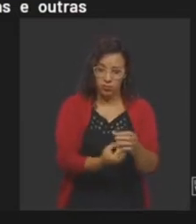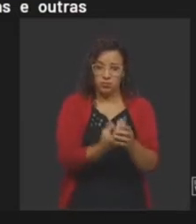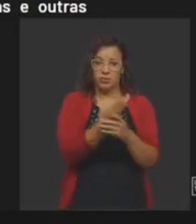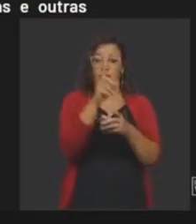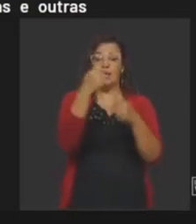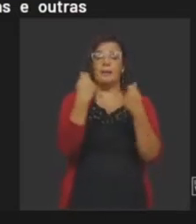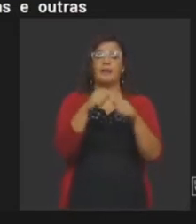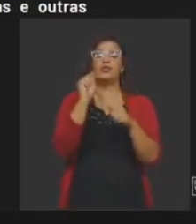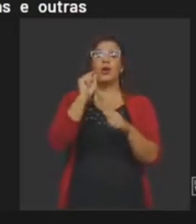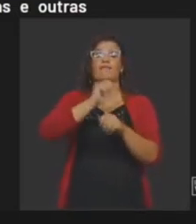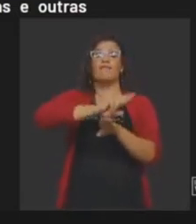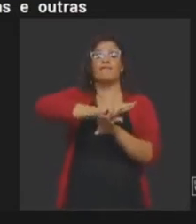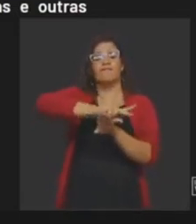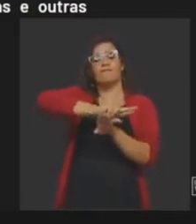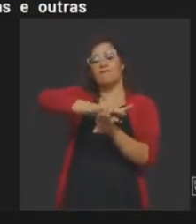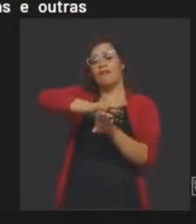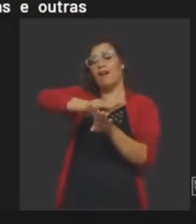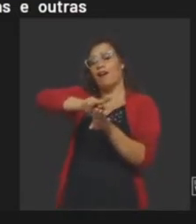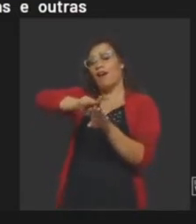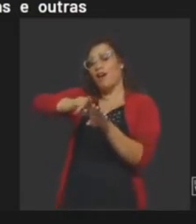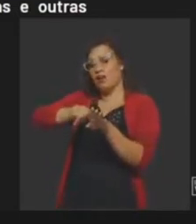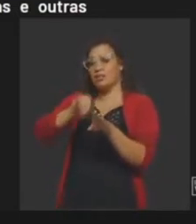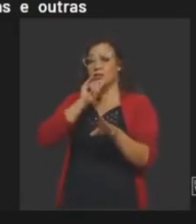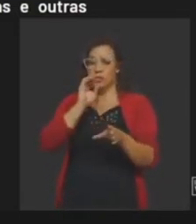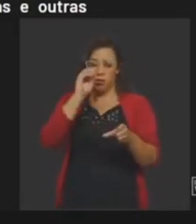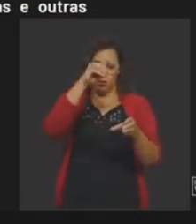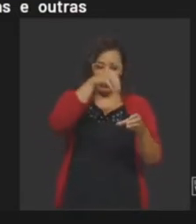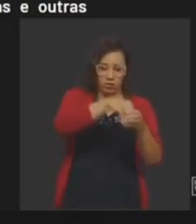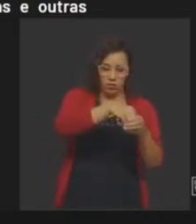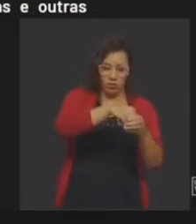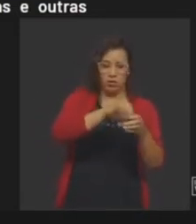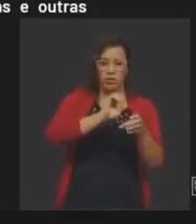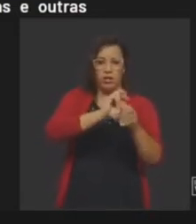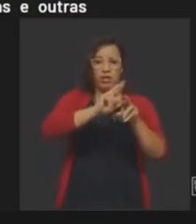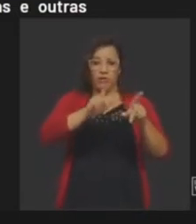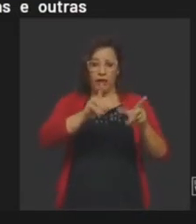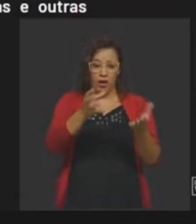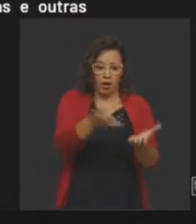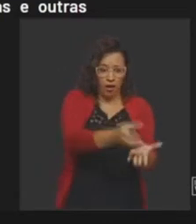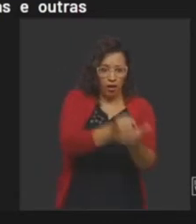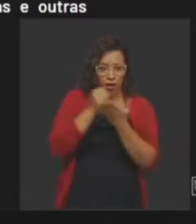rotar as culturas, fazer essa rotação, cada vez você planta um tipo de